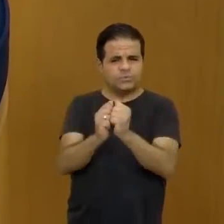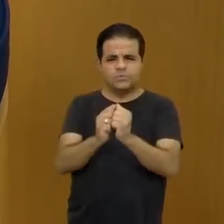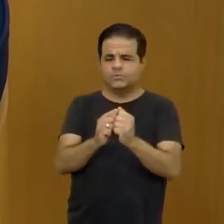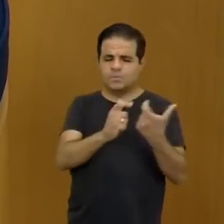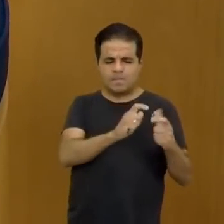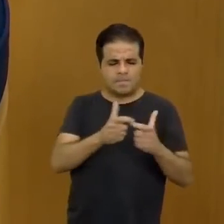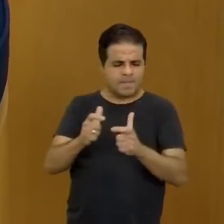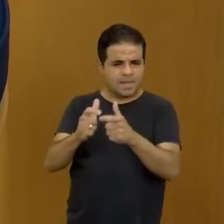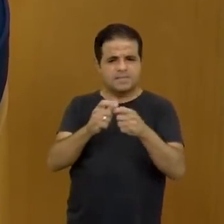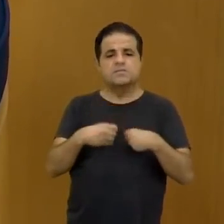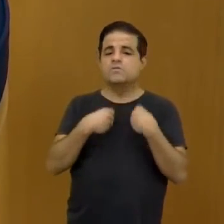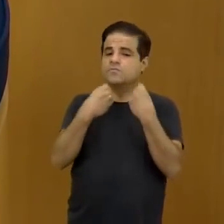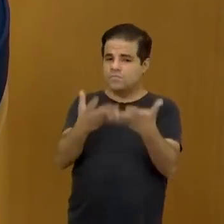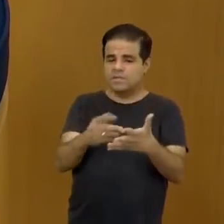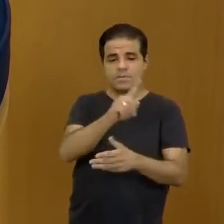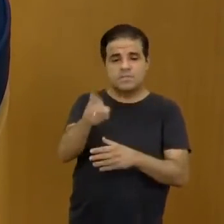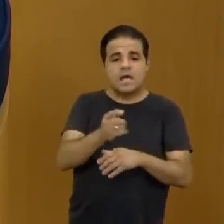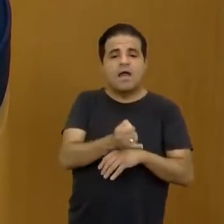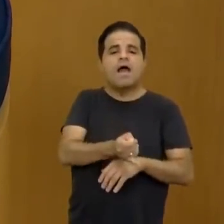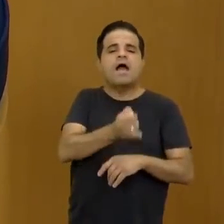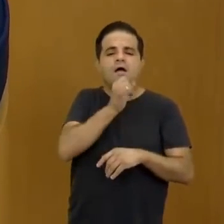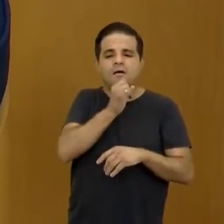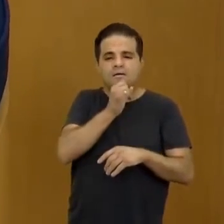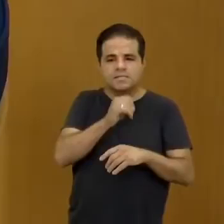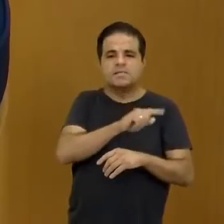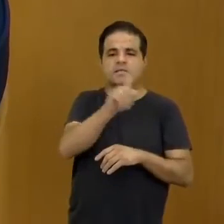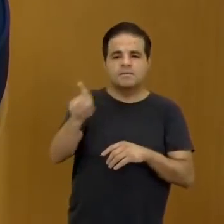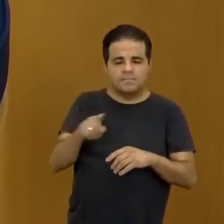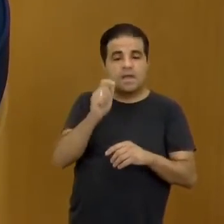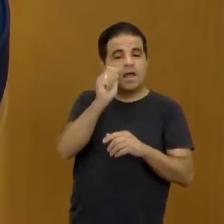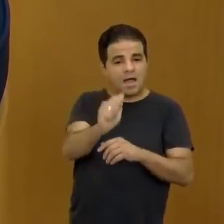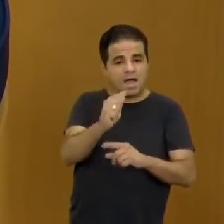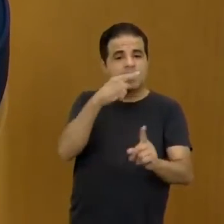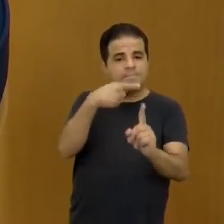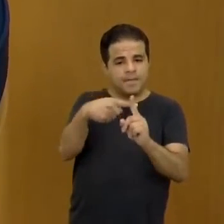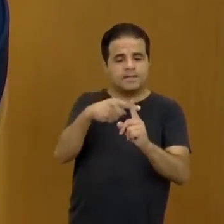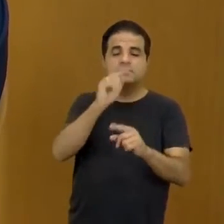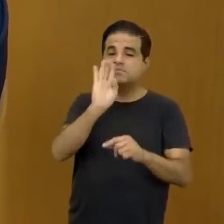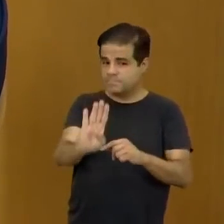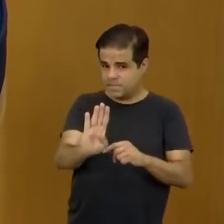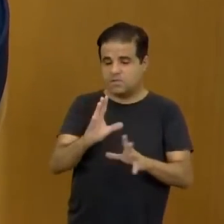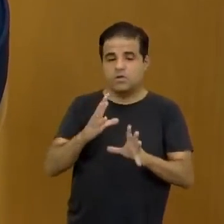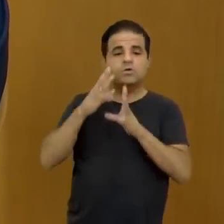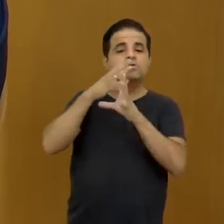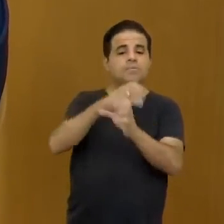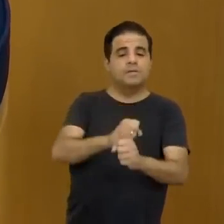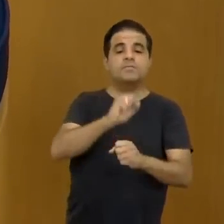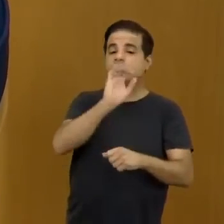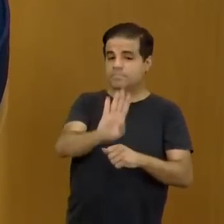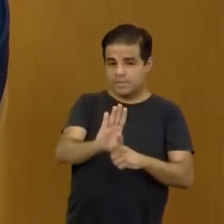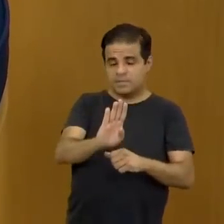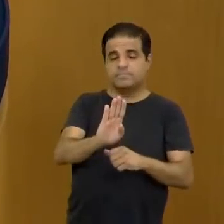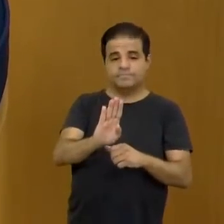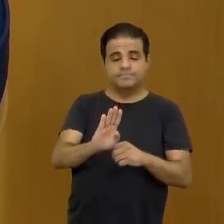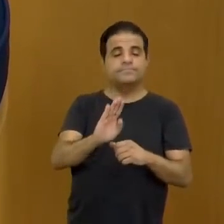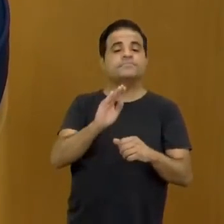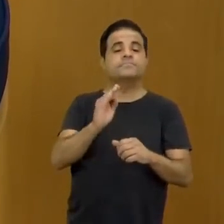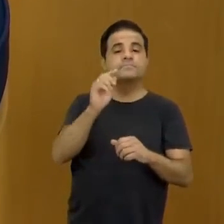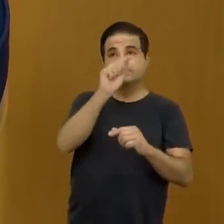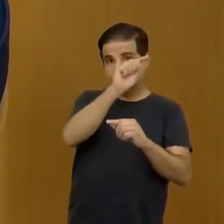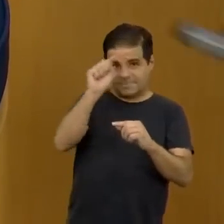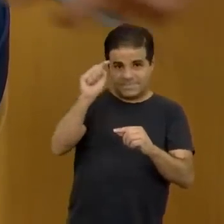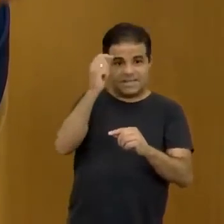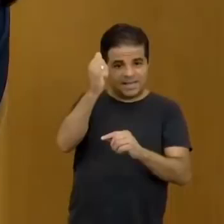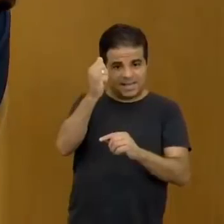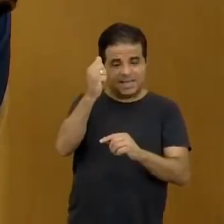eu juntar essas peças eu vou dar aqui para vocês um exemplo a + b né eu tô somando B no dois em dois